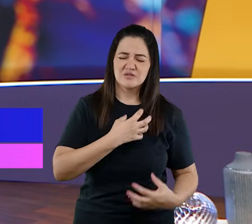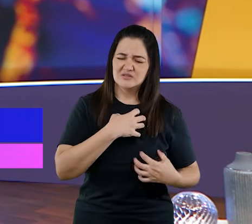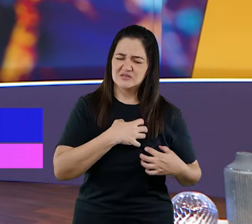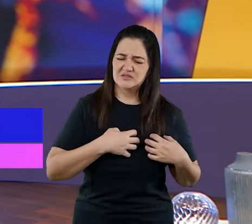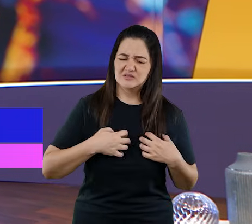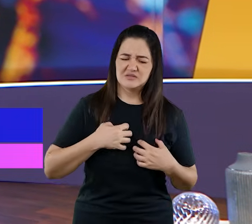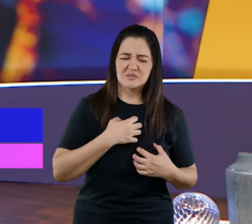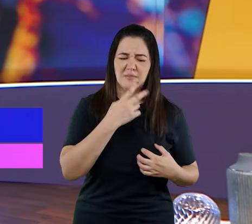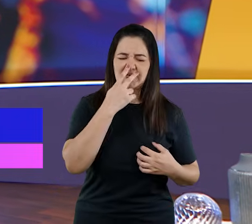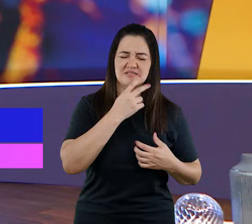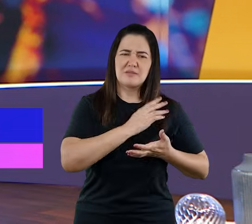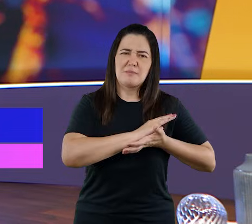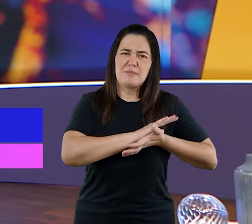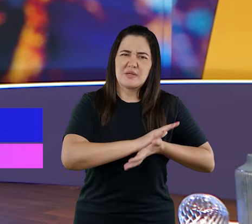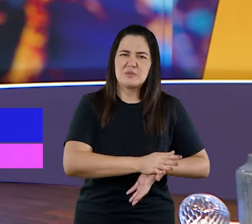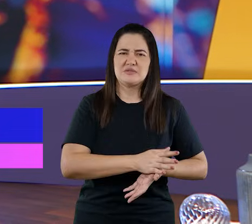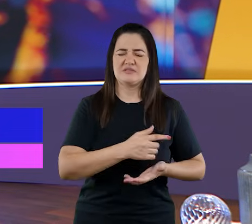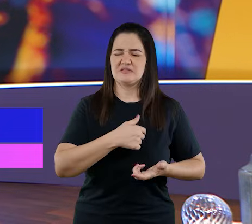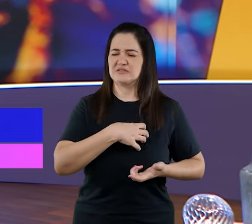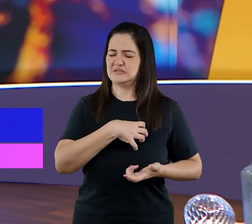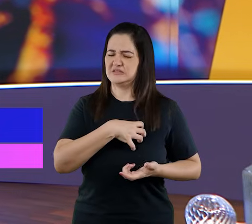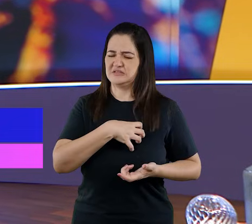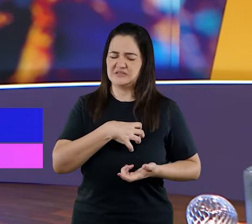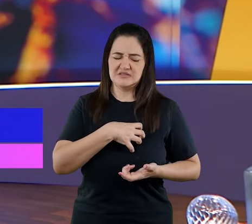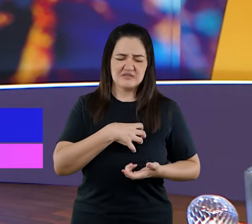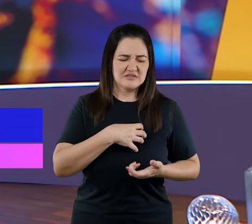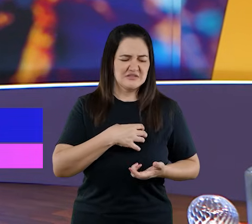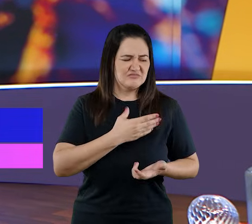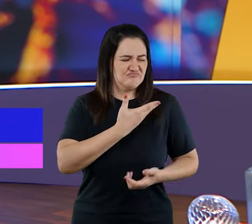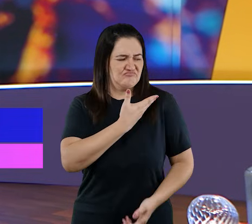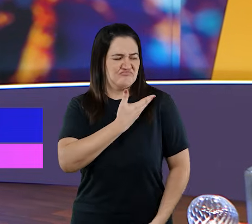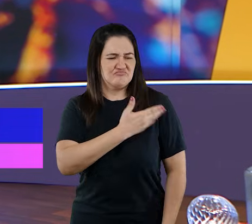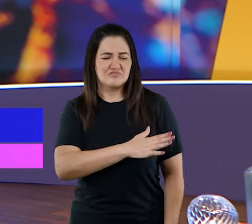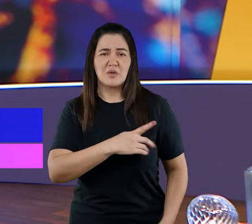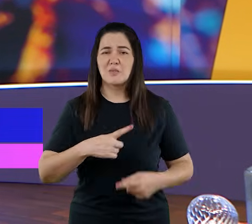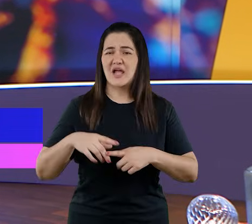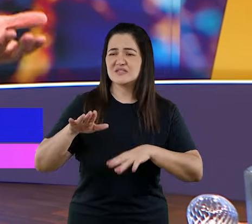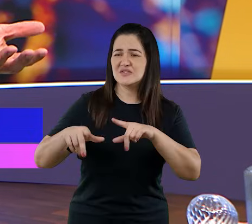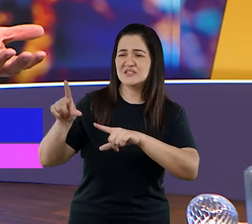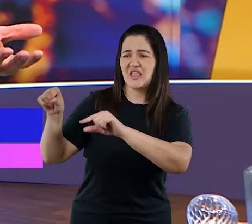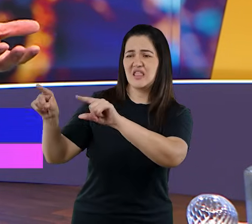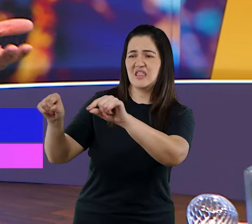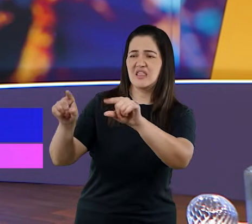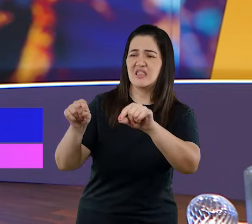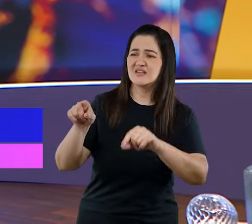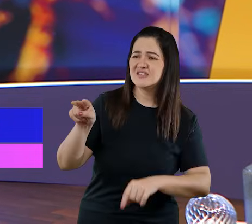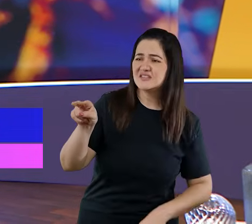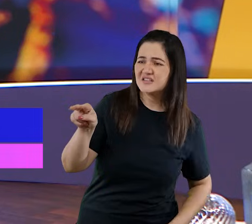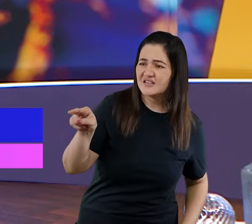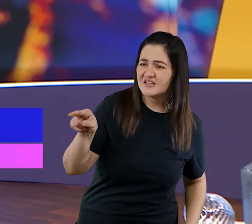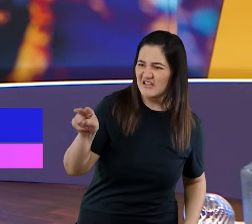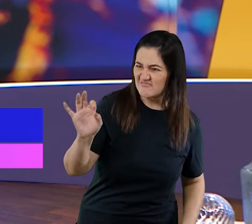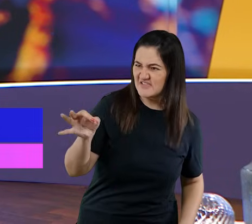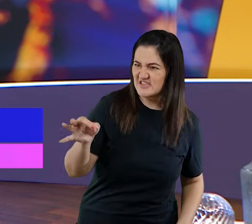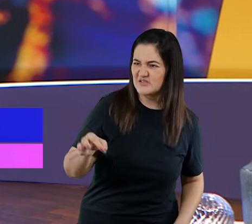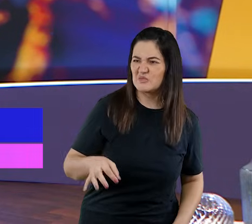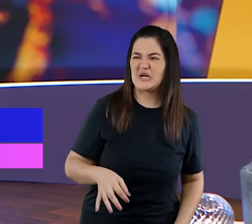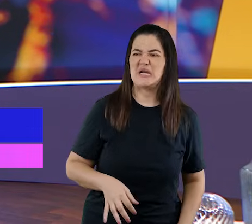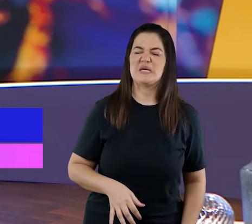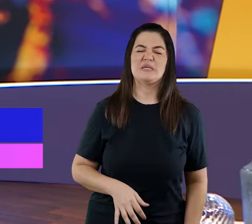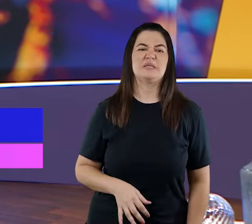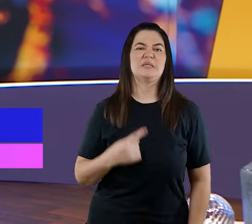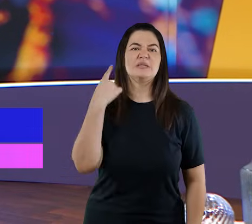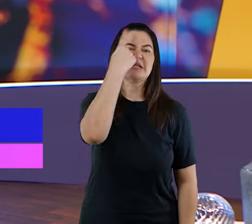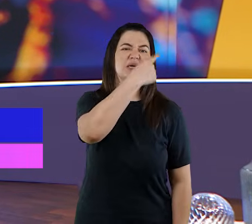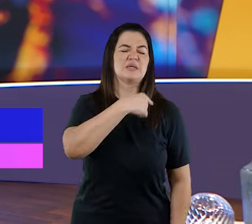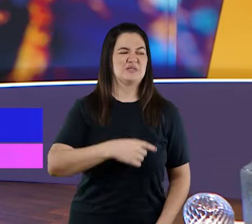coração, ou essa visão negativa, porque você talvez tenha ouvido algo diferente daquilo que eu te contei aqui nesse programa,